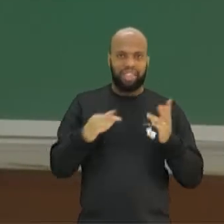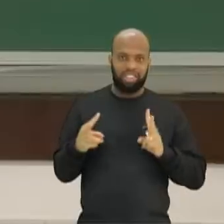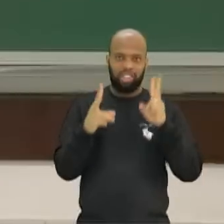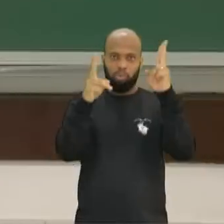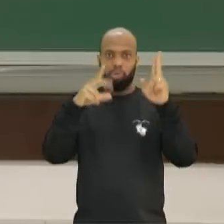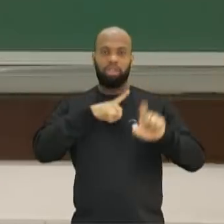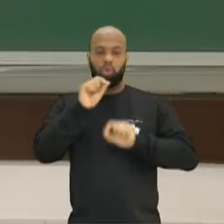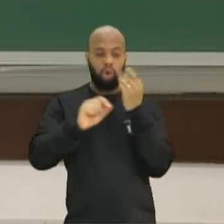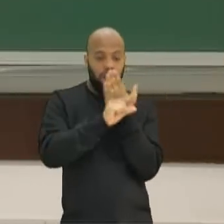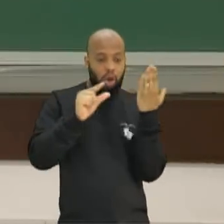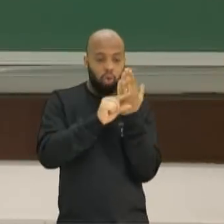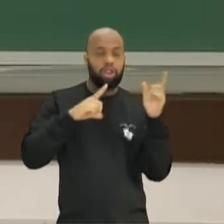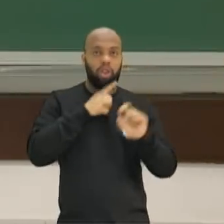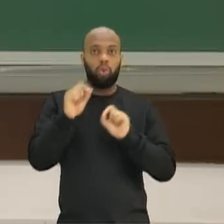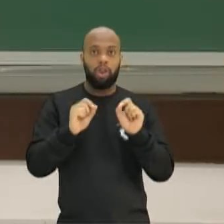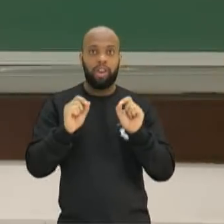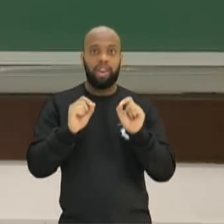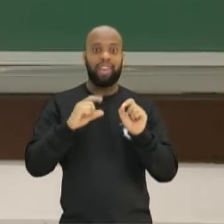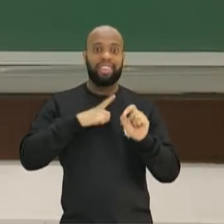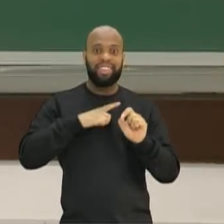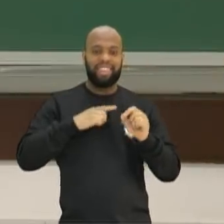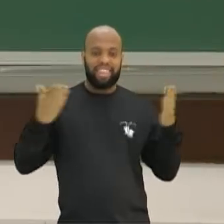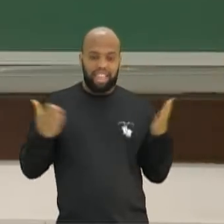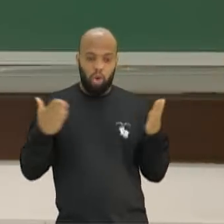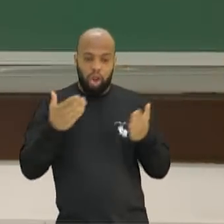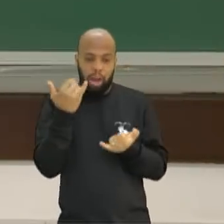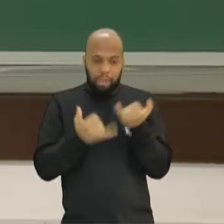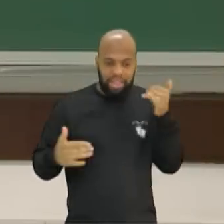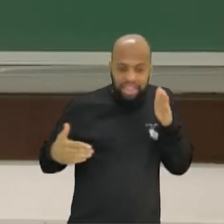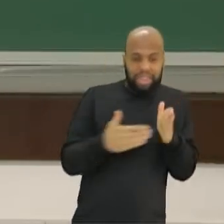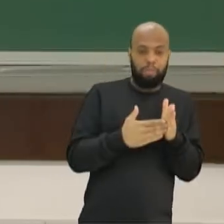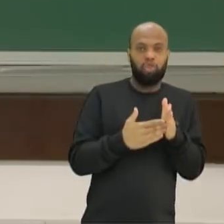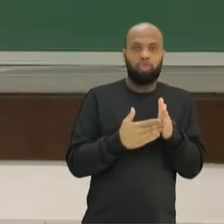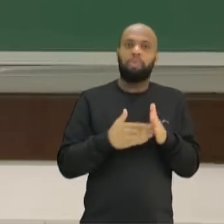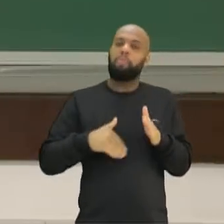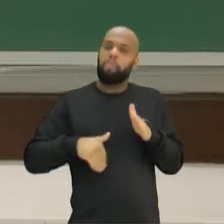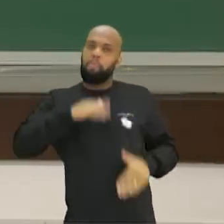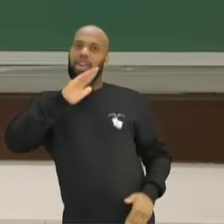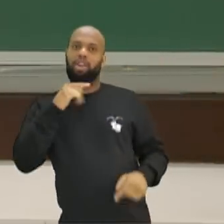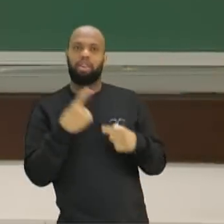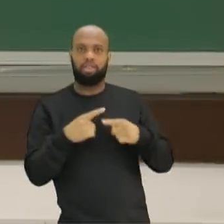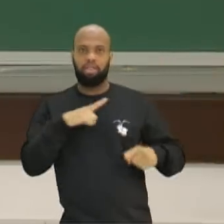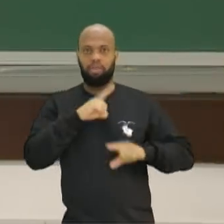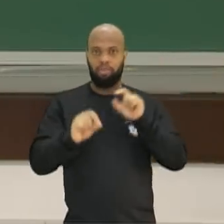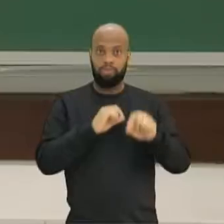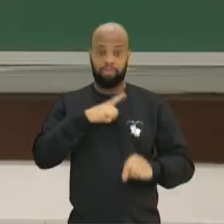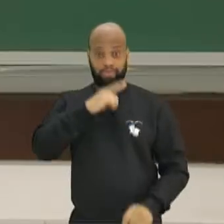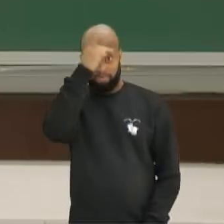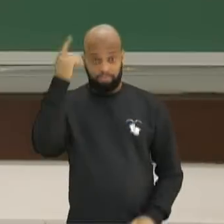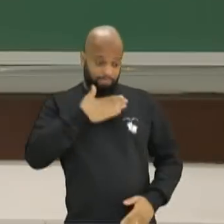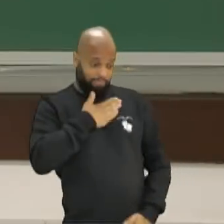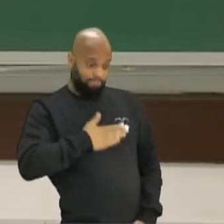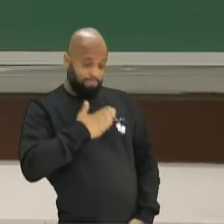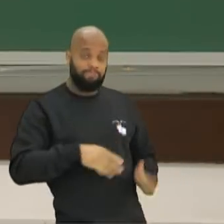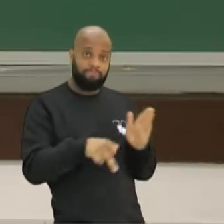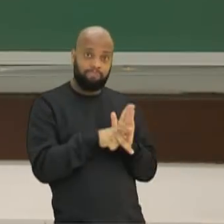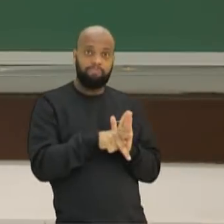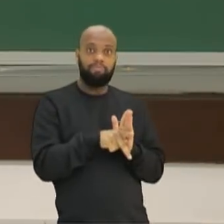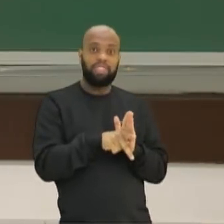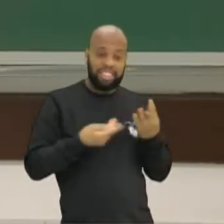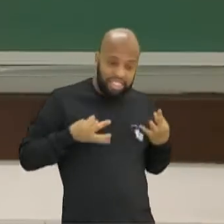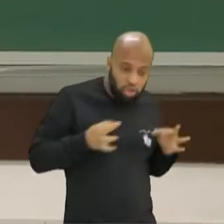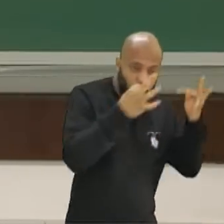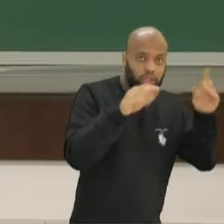está limitando esse público leitor, né? Além de ser aquele que gosta de leitura, aquele que